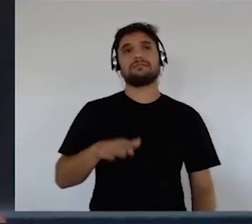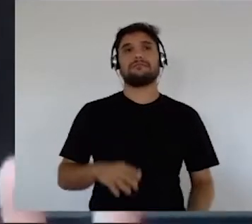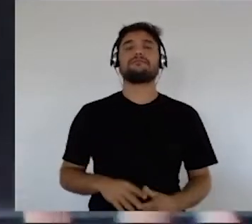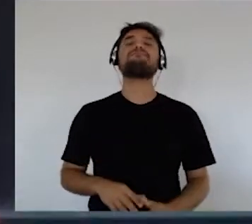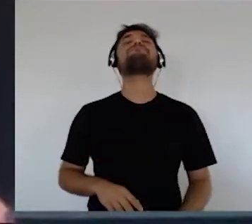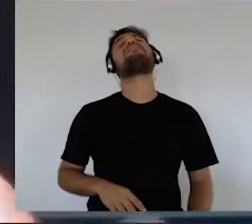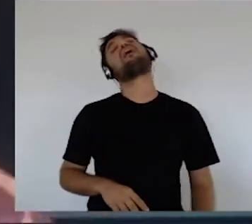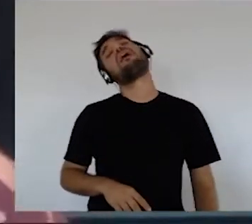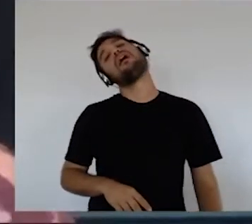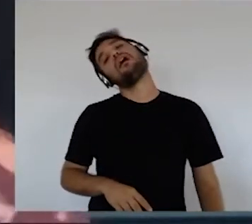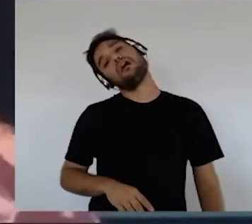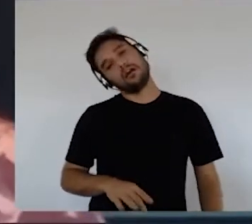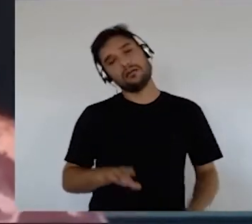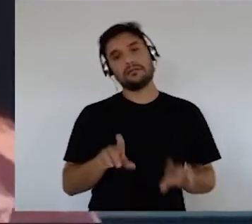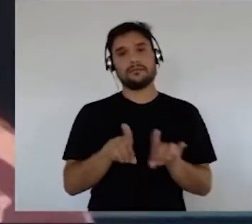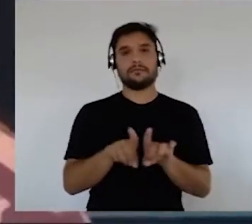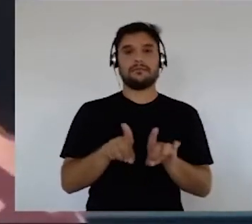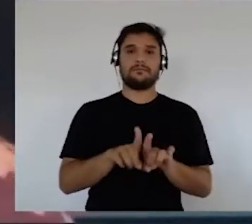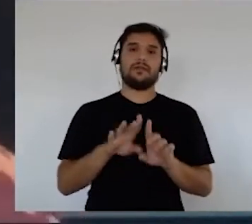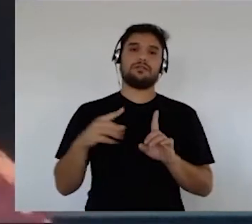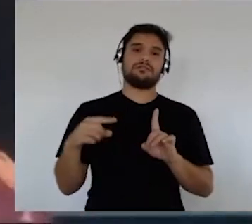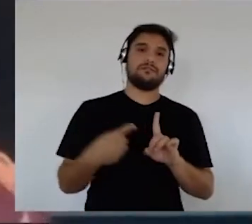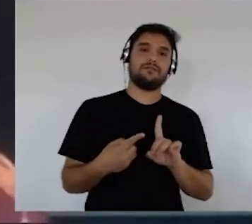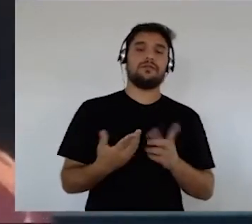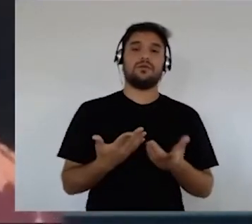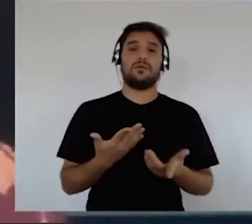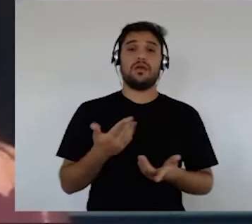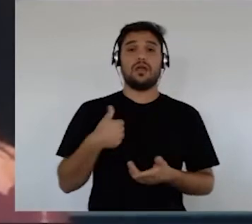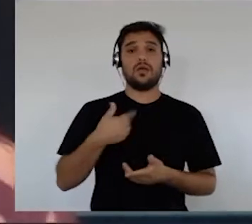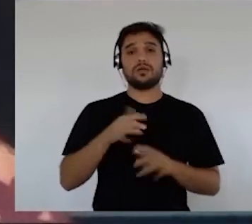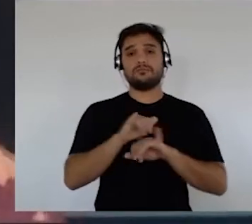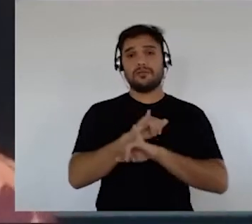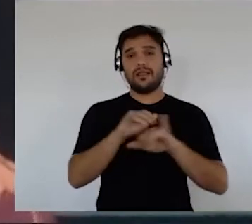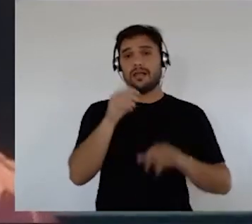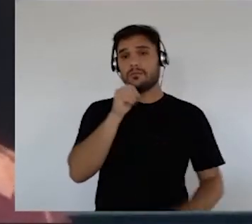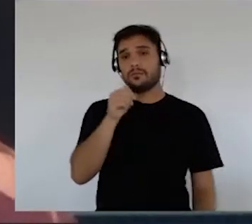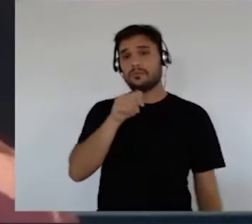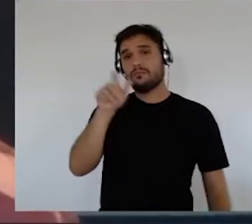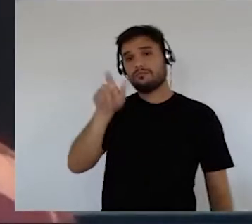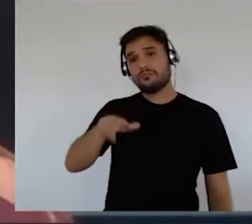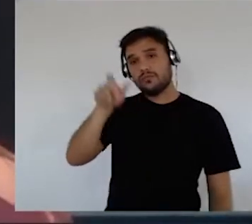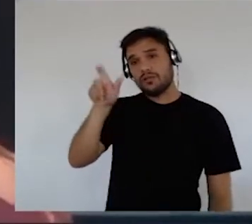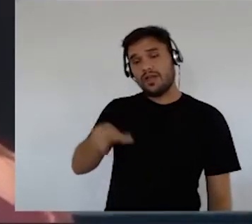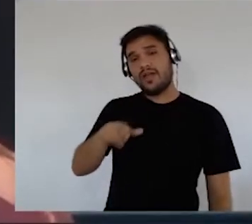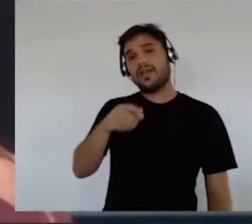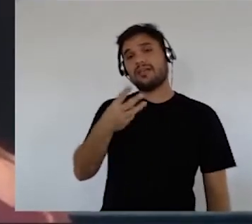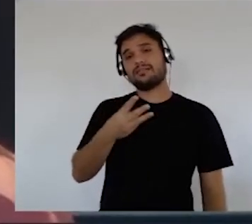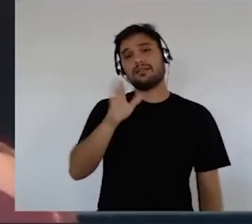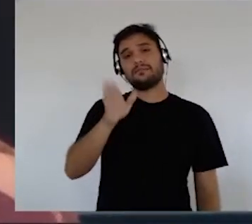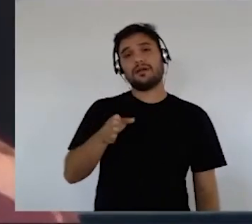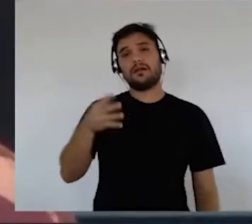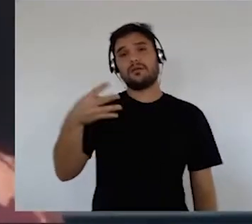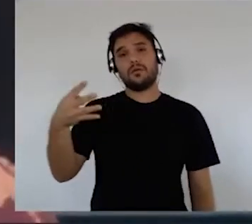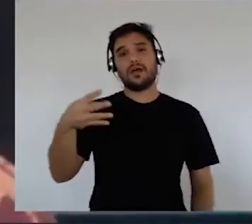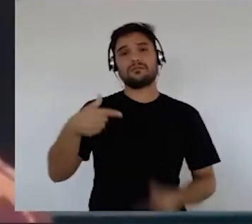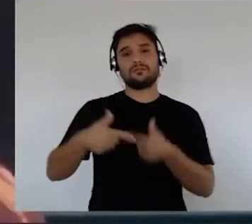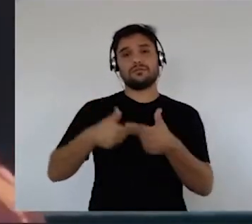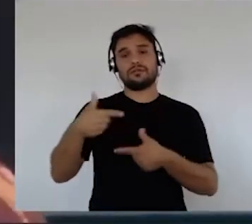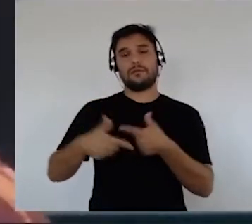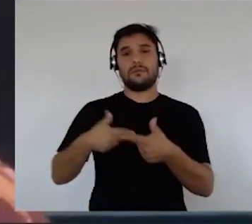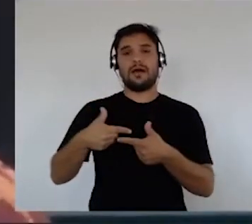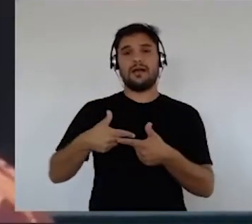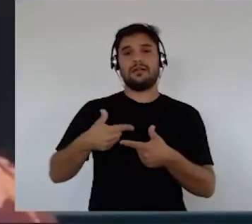escola. E o desafio de conciliar. Queria dizer a vocês que as mulheres correspondem a 3/4 do trabalho